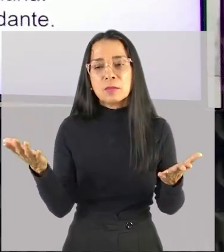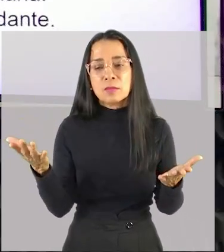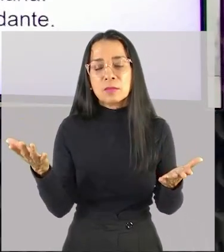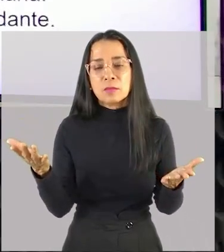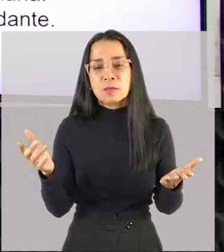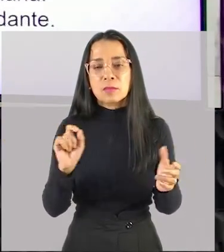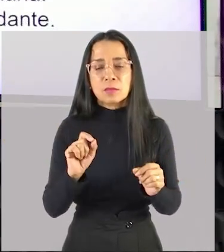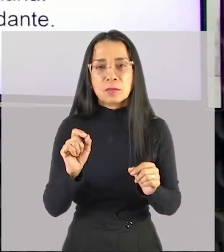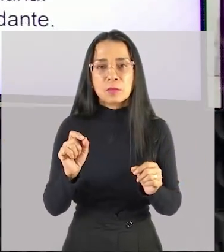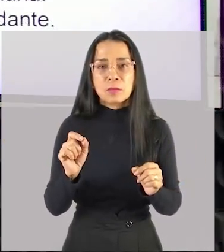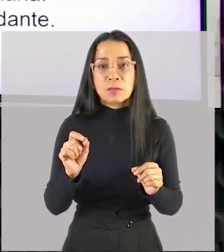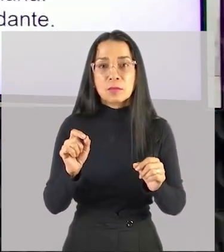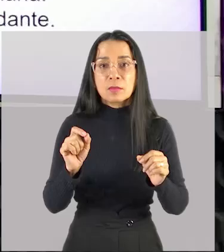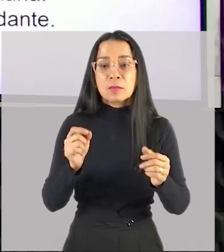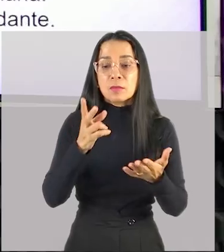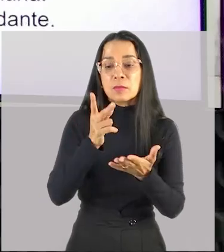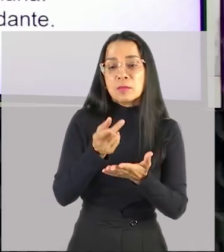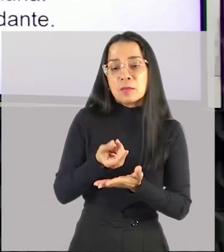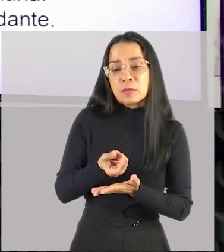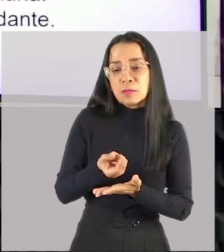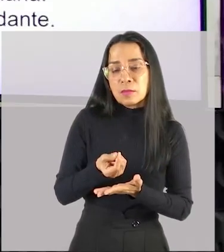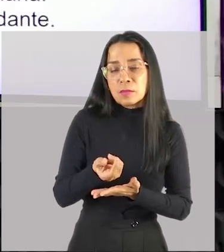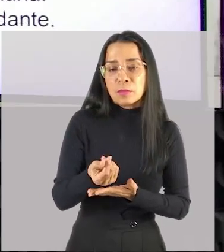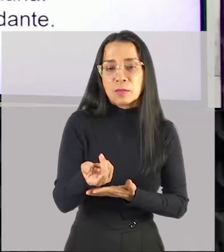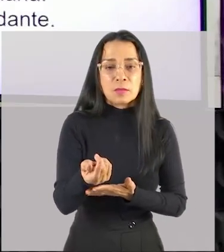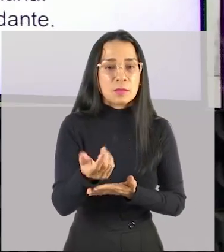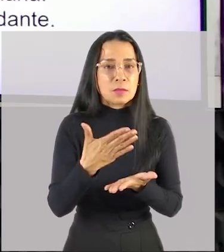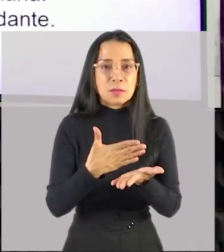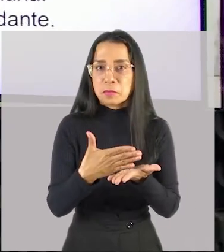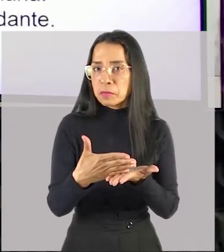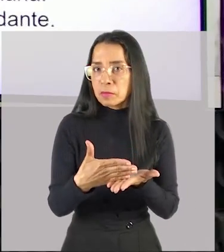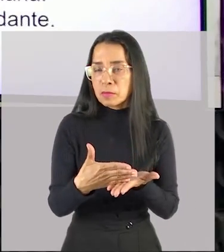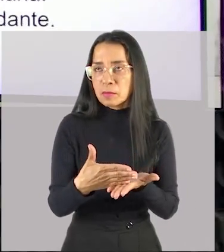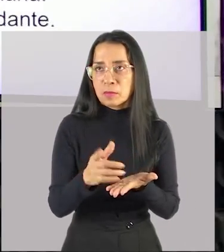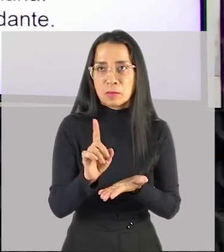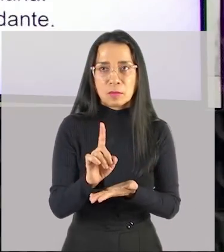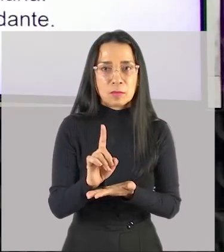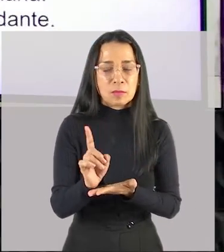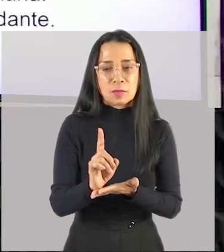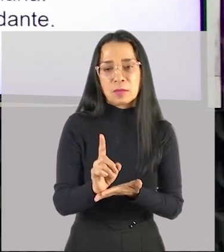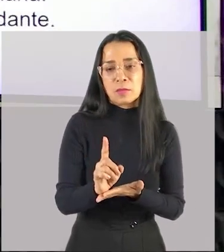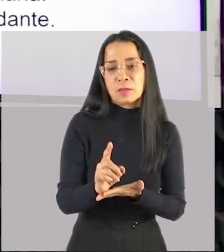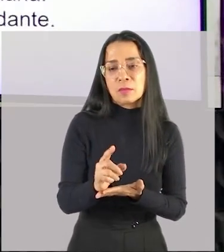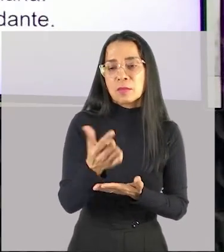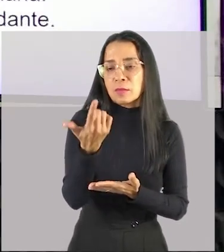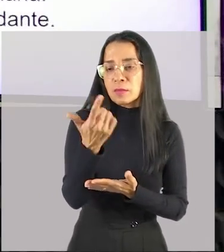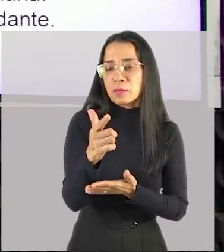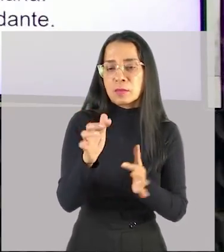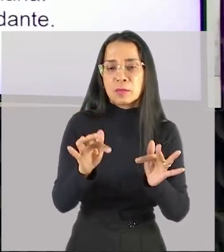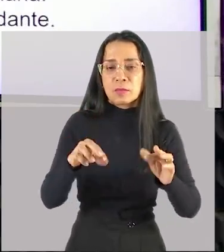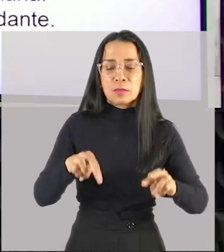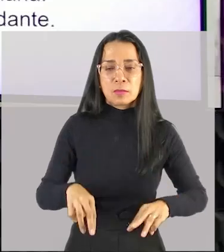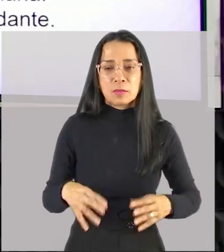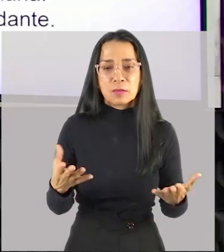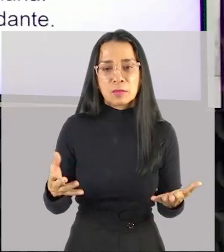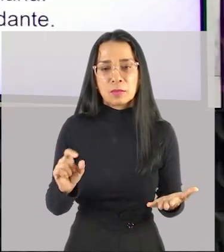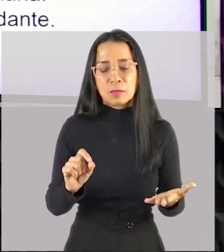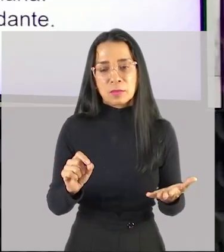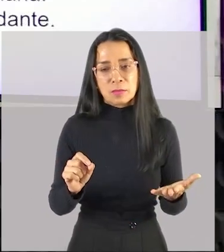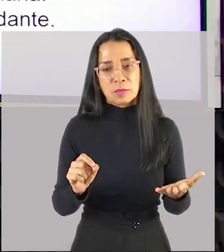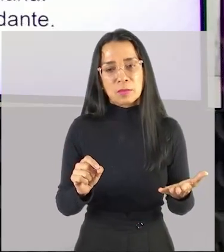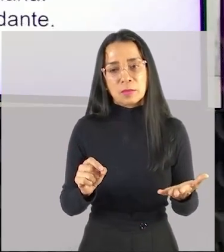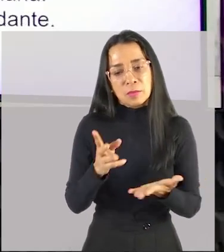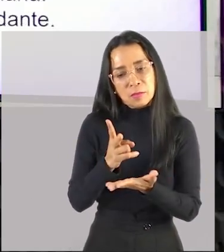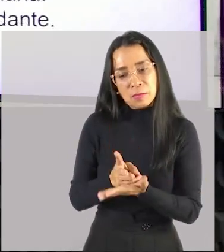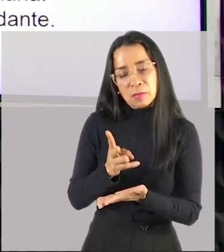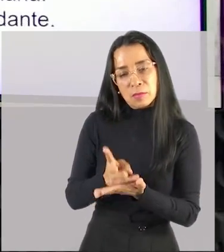a eternidade, ela não começa e nem tem fim, né? A eternidade, ela não é nem que Deus está na